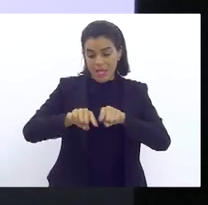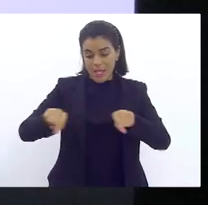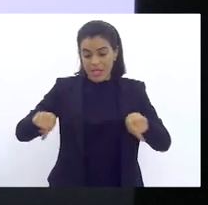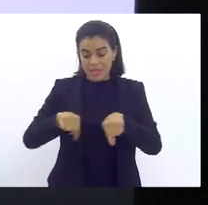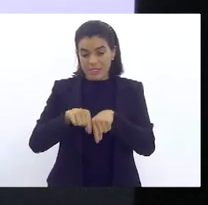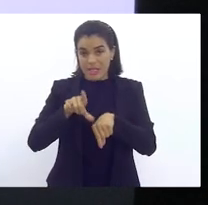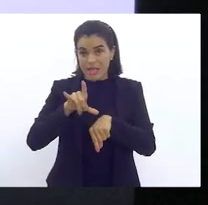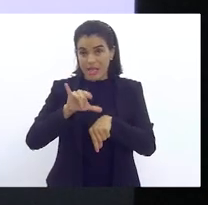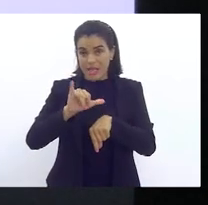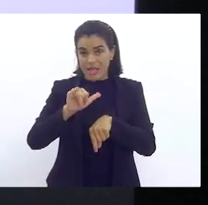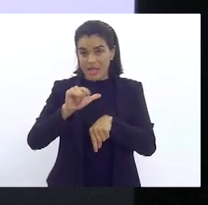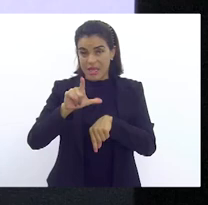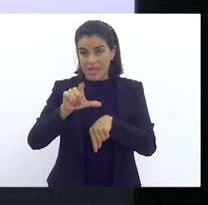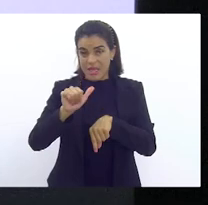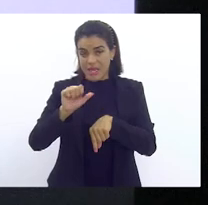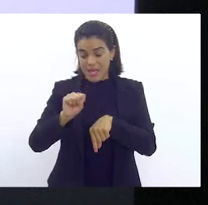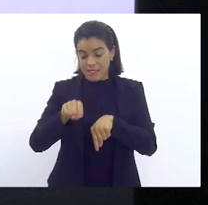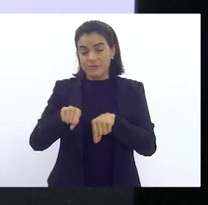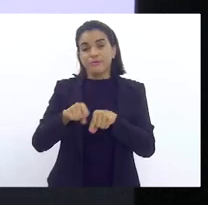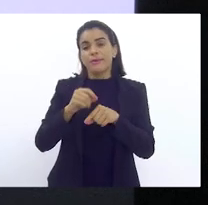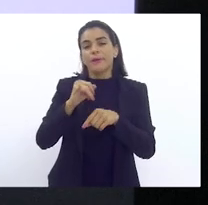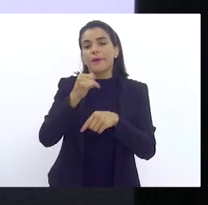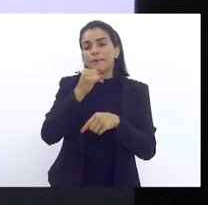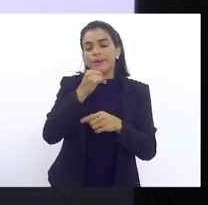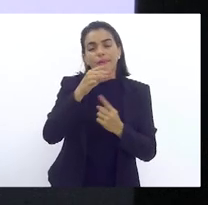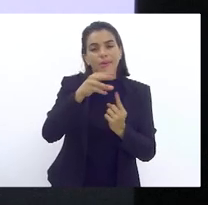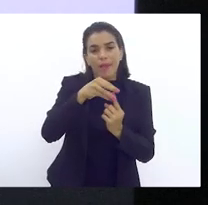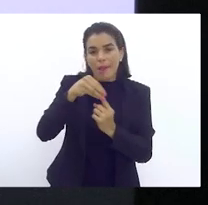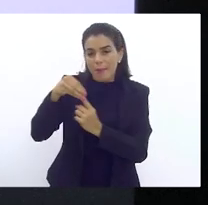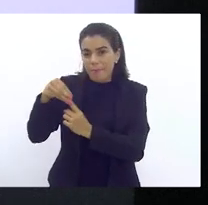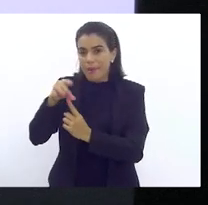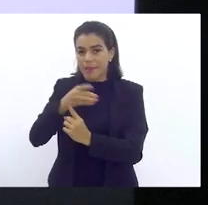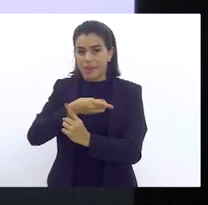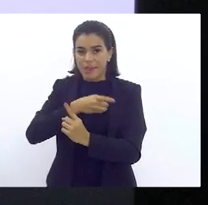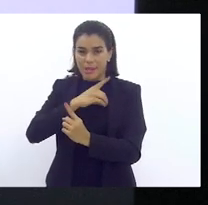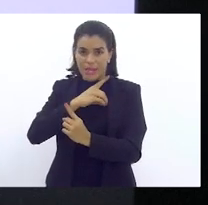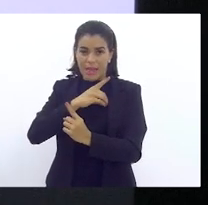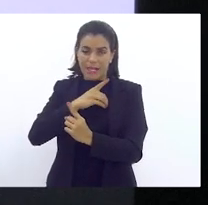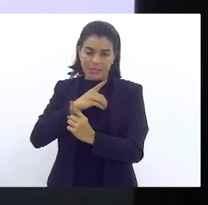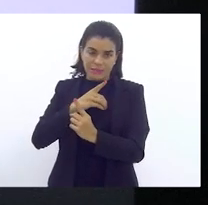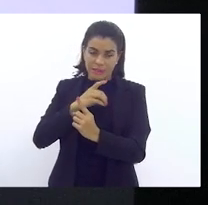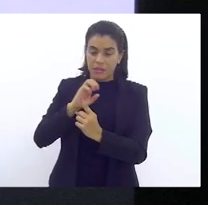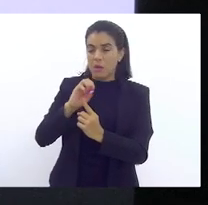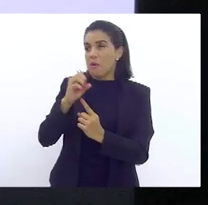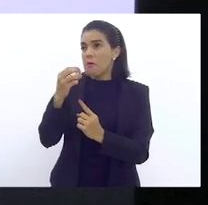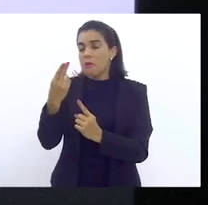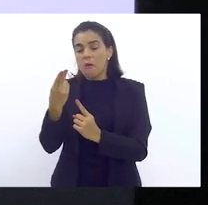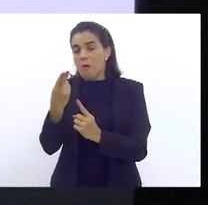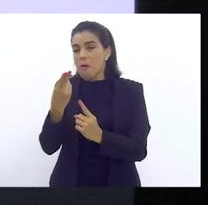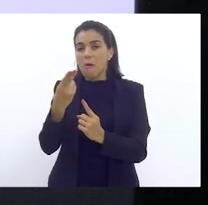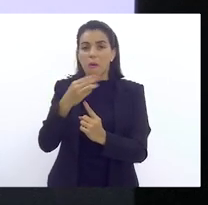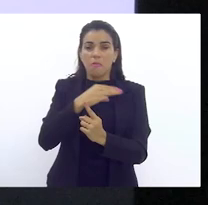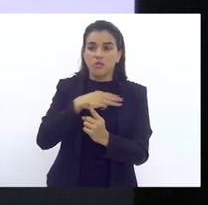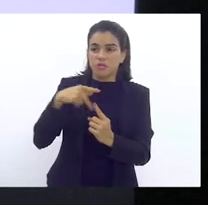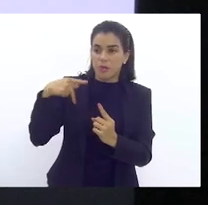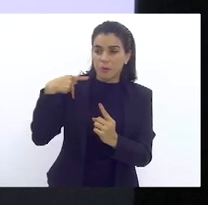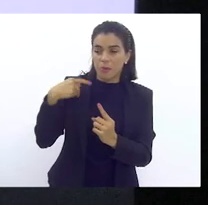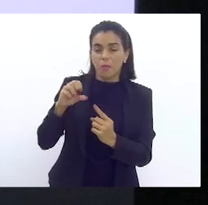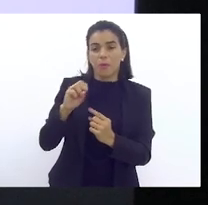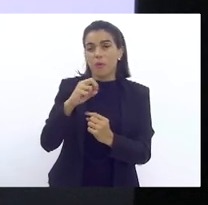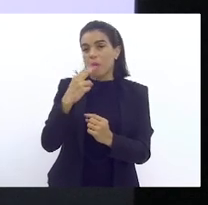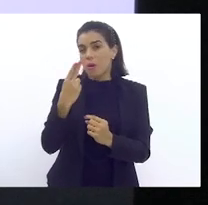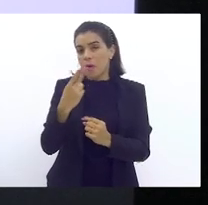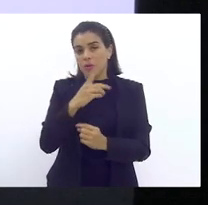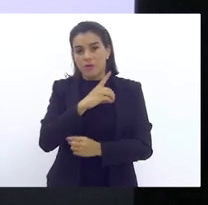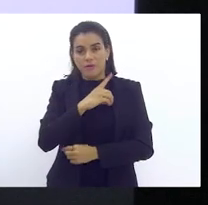e o caminhamento dado seja para paraas delegacias pras deã seja para eh o ministério público ou a